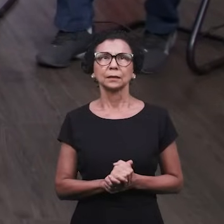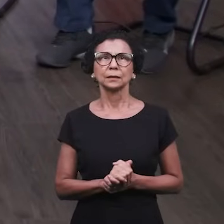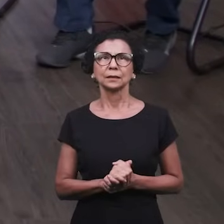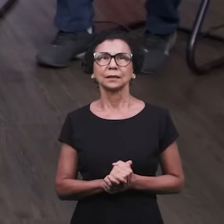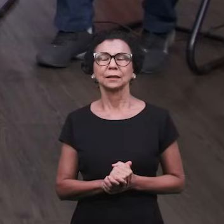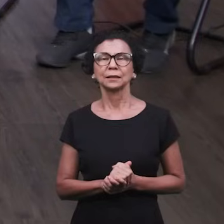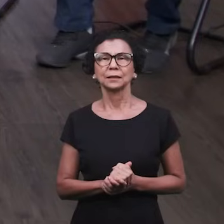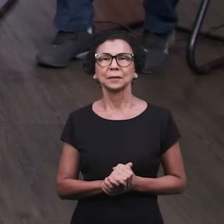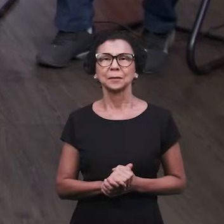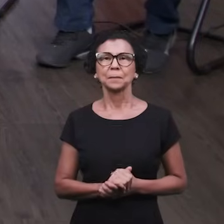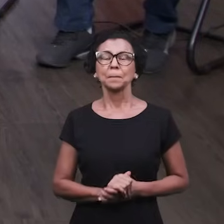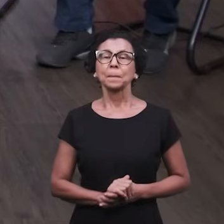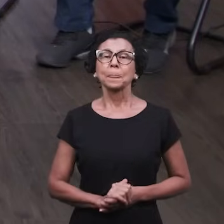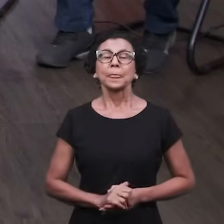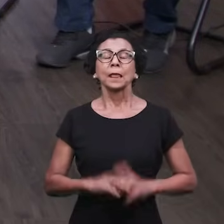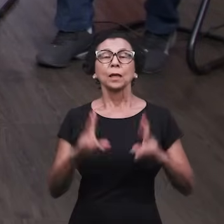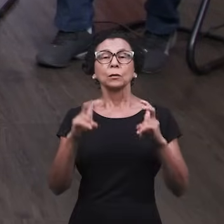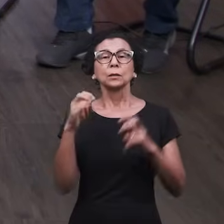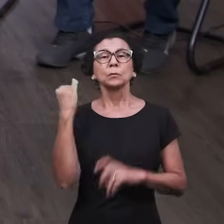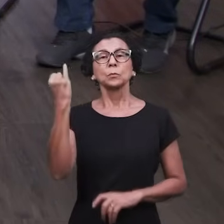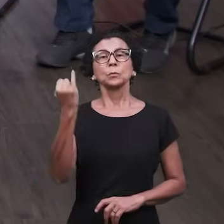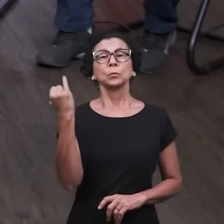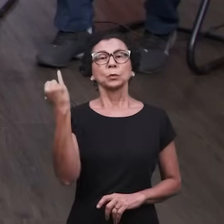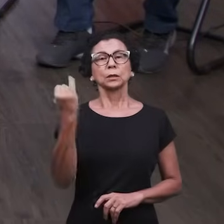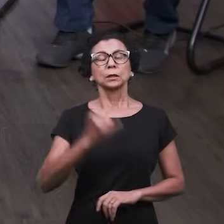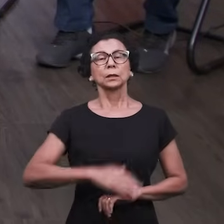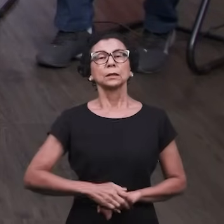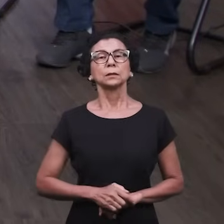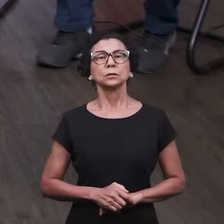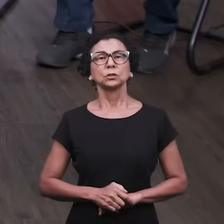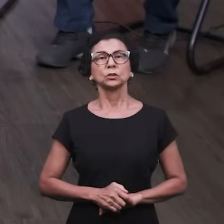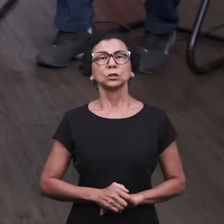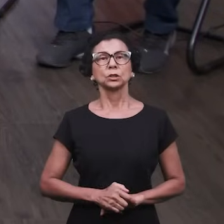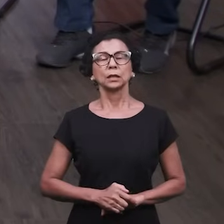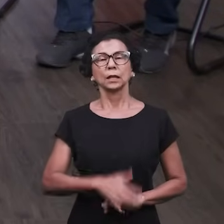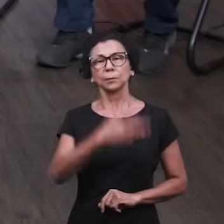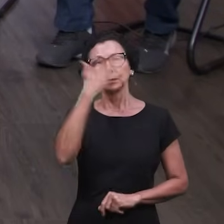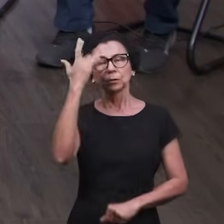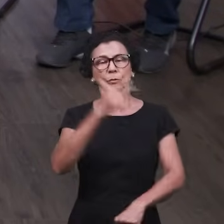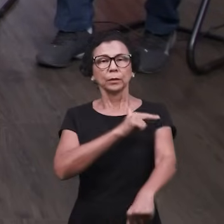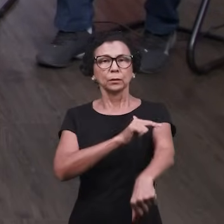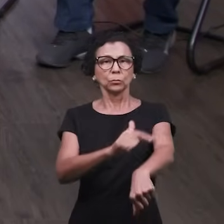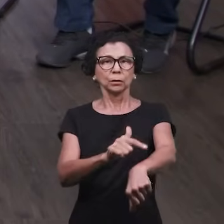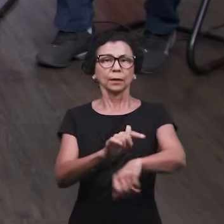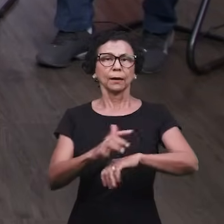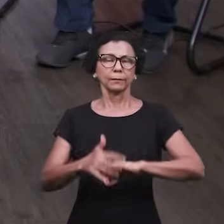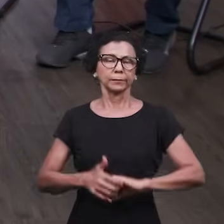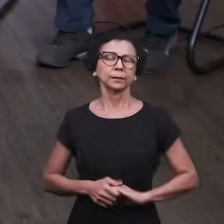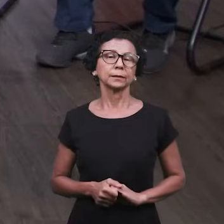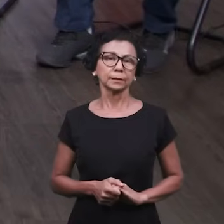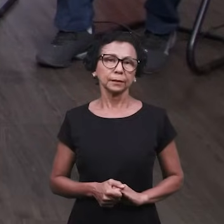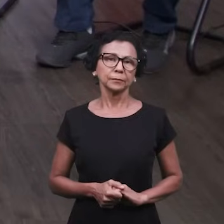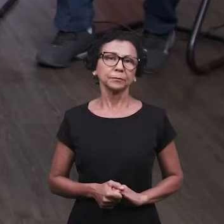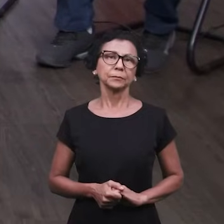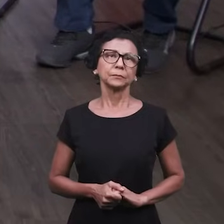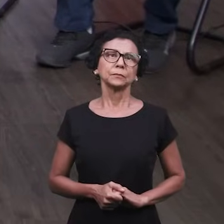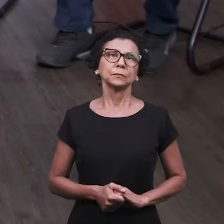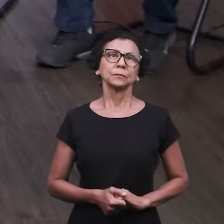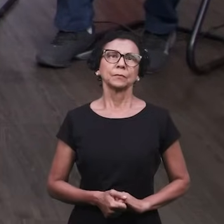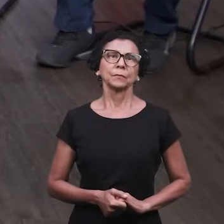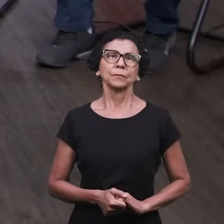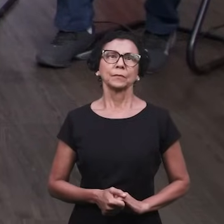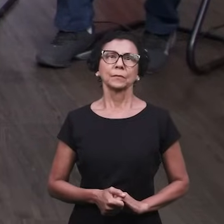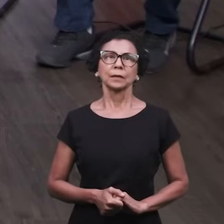é um tema enorme também que pode ser desenvolvido. Às vezes, o melhor que eu tenho a entregar para o louvor